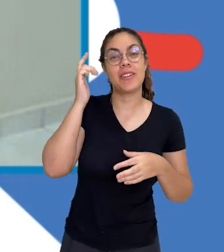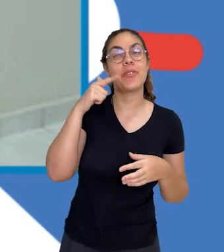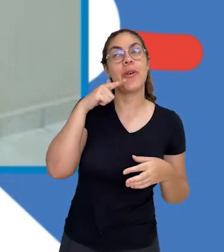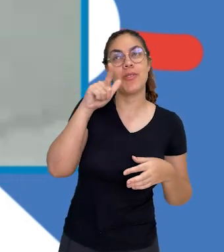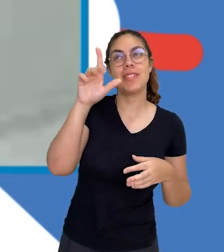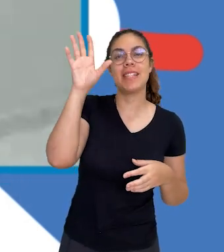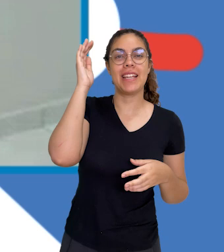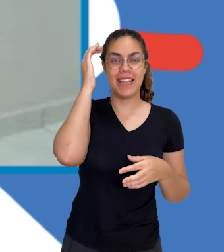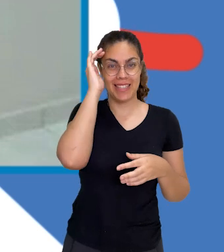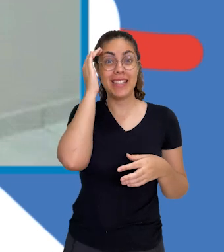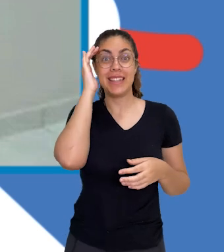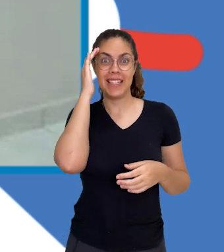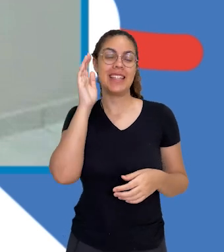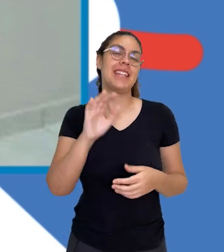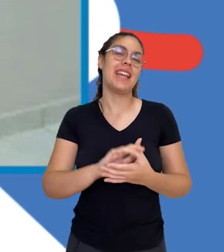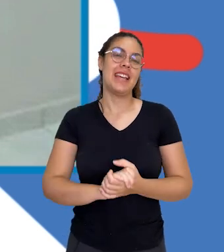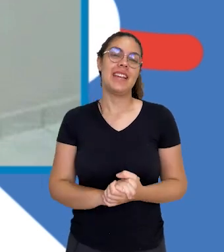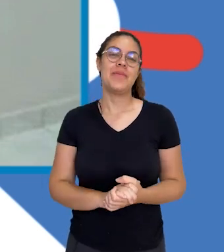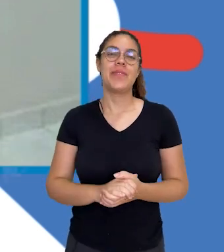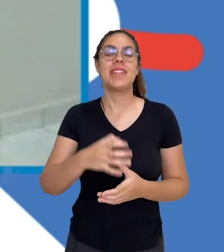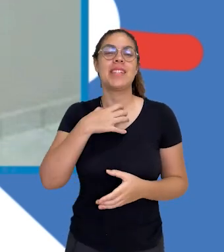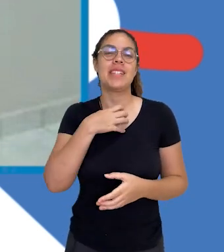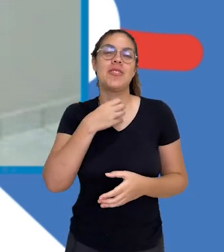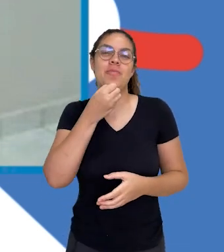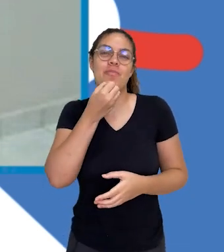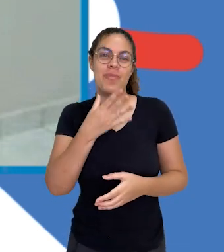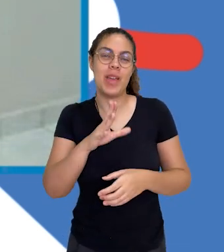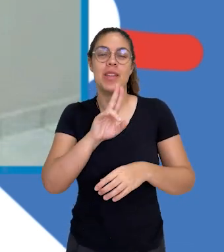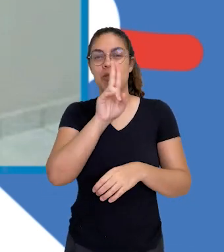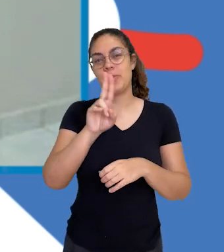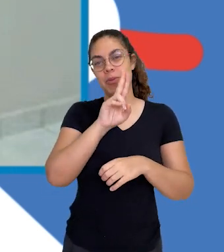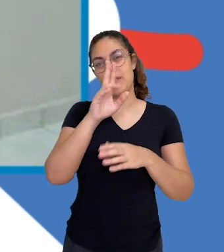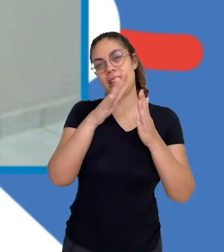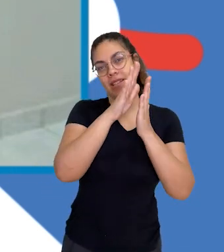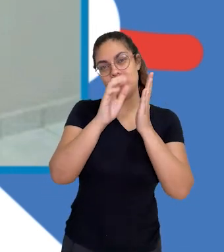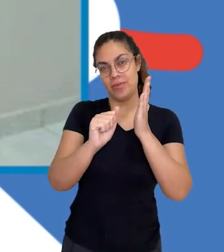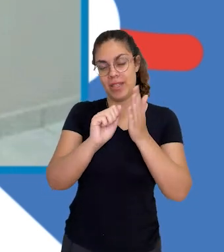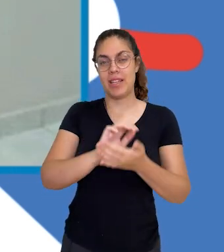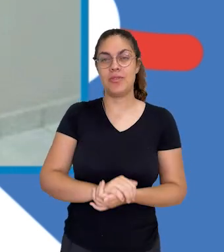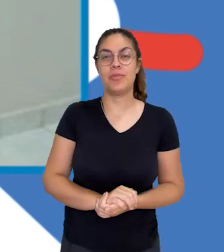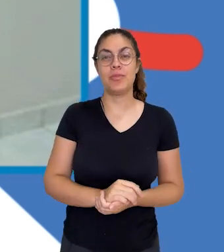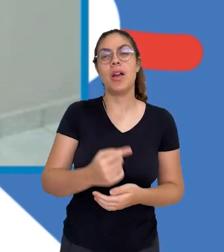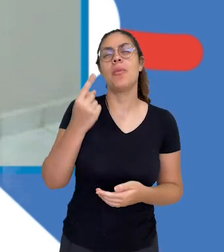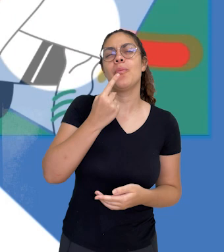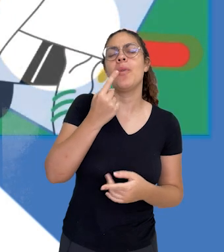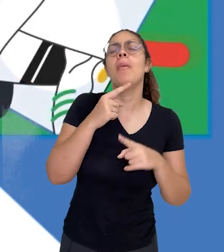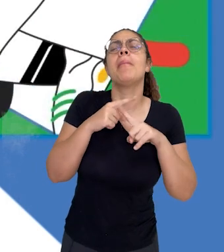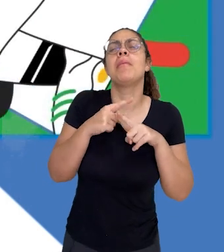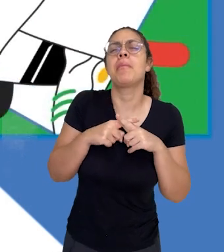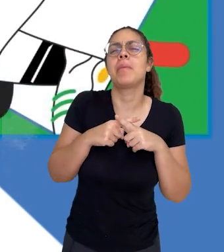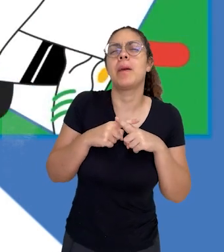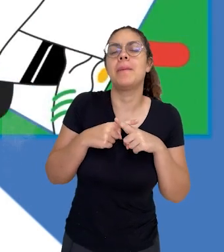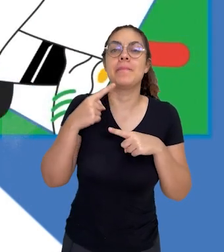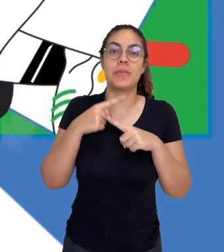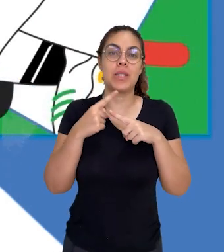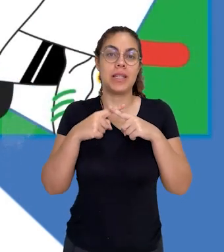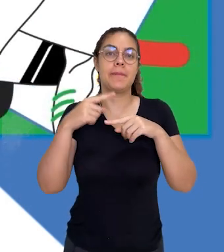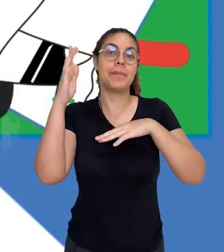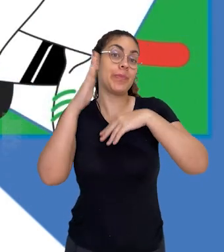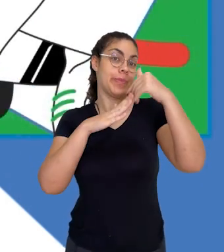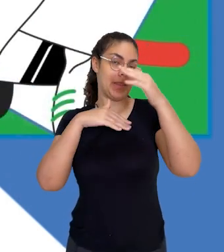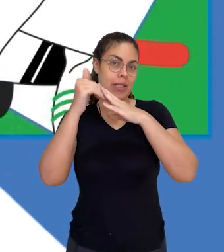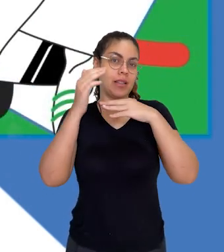total segurança de usar esse material feito com todo carinho primeiro por quê Porque habilidade do pensamento